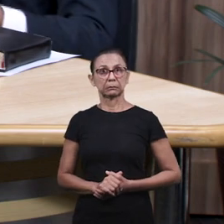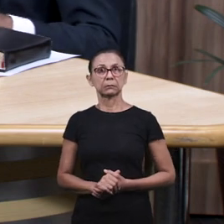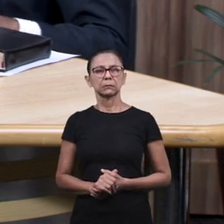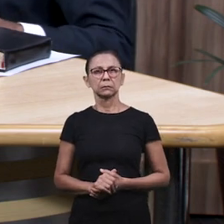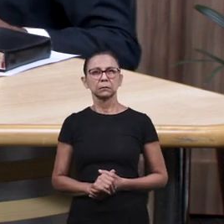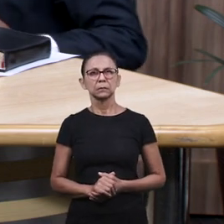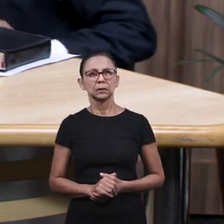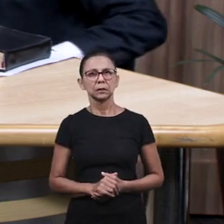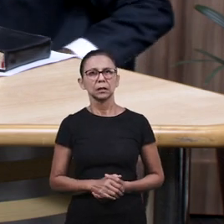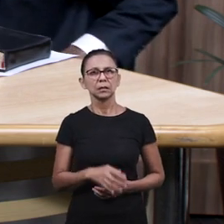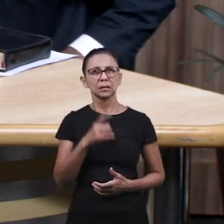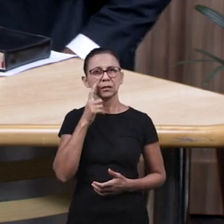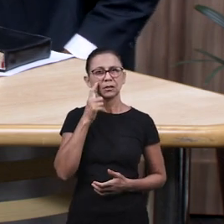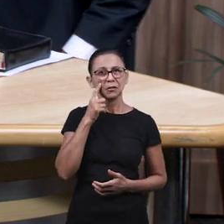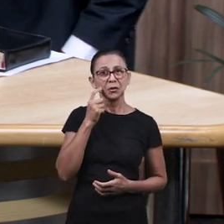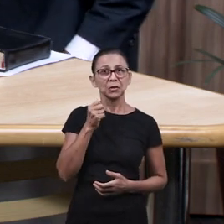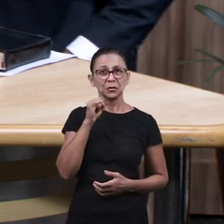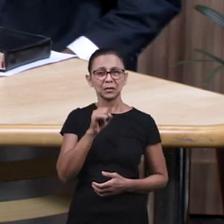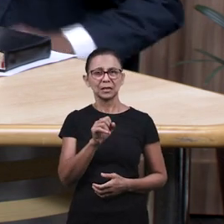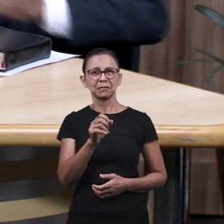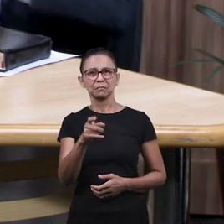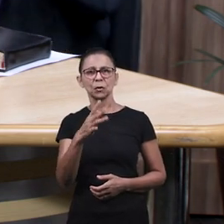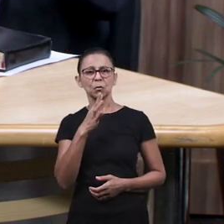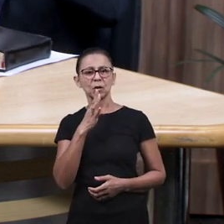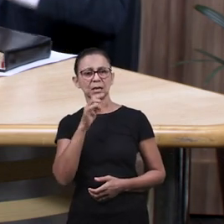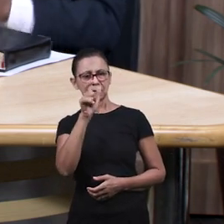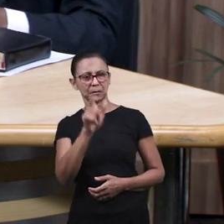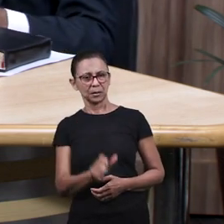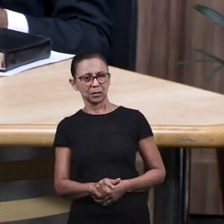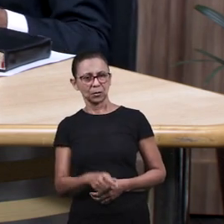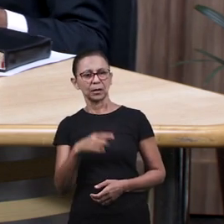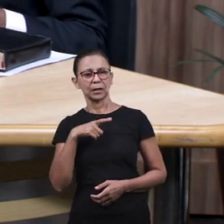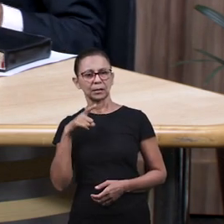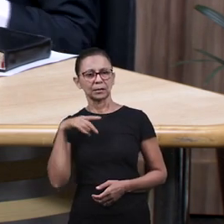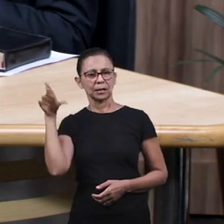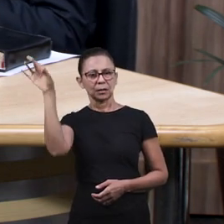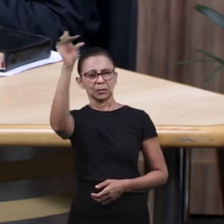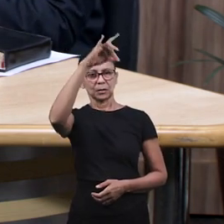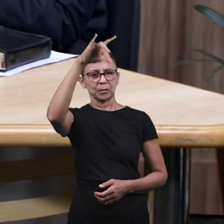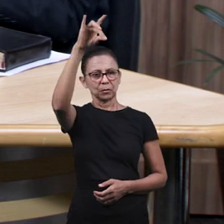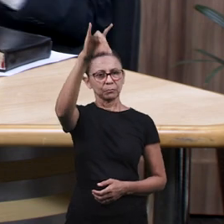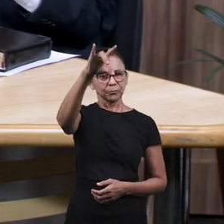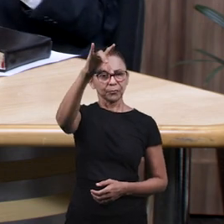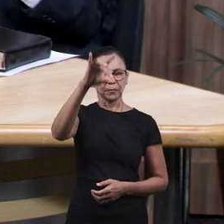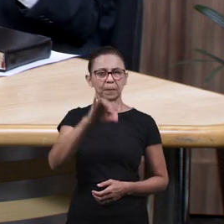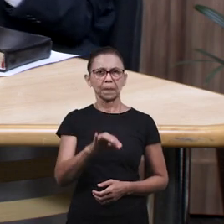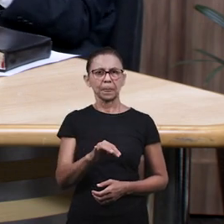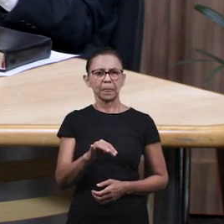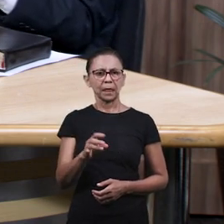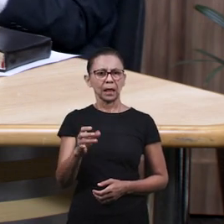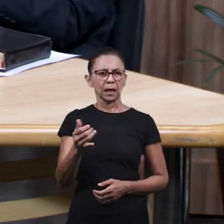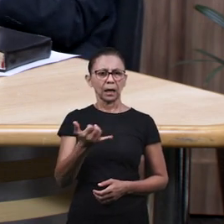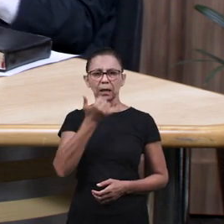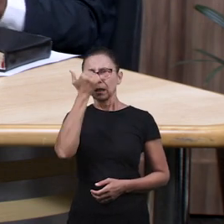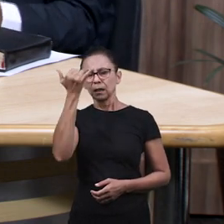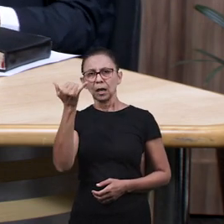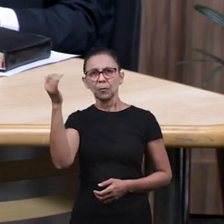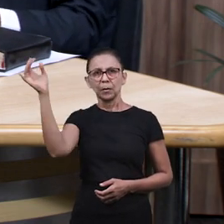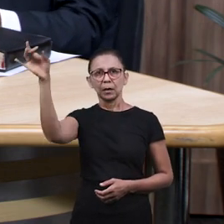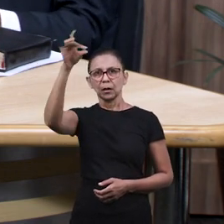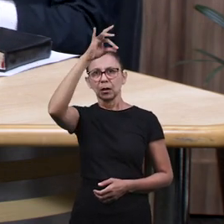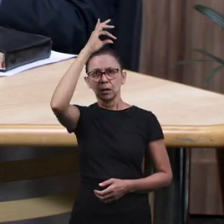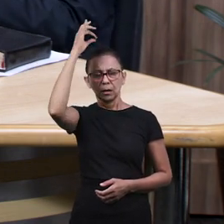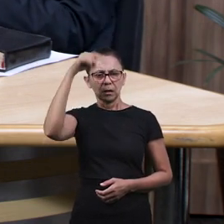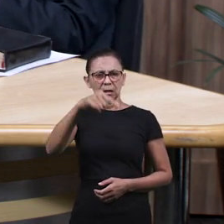mais a pessoa. Isso não é possível. Esse sujeito não é aquele que eu conheci. É que, às vezes, você diz, o camarada ficou louco,